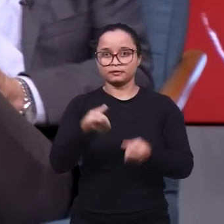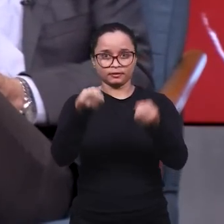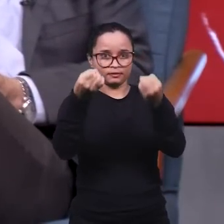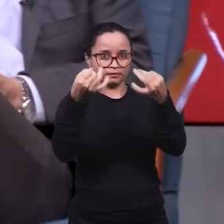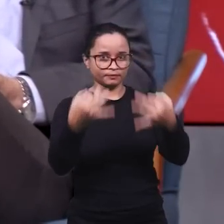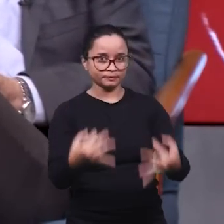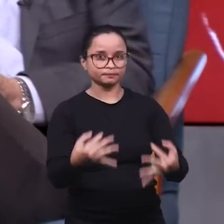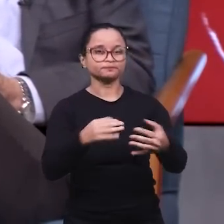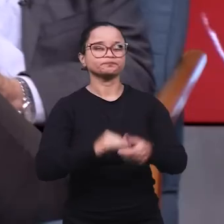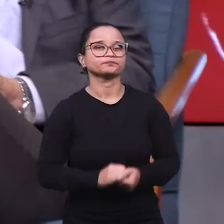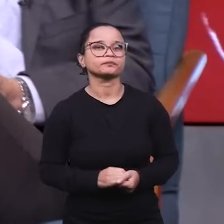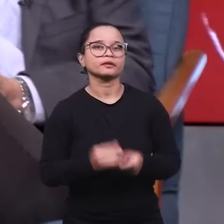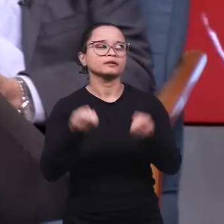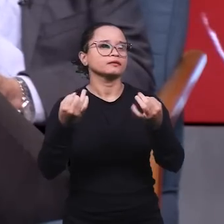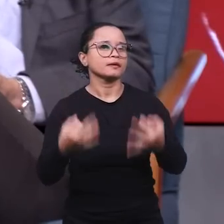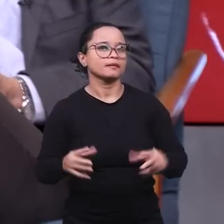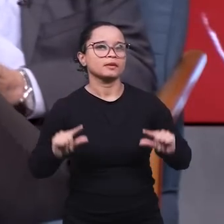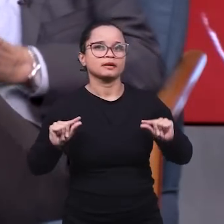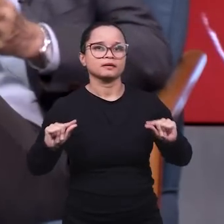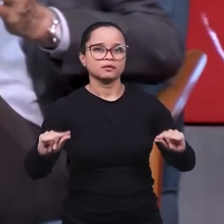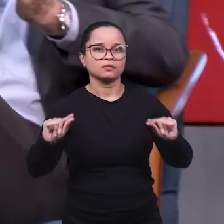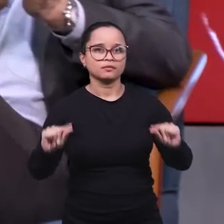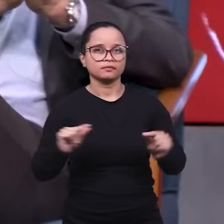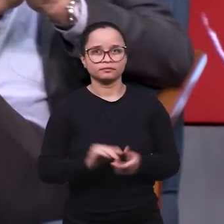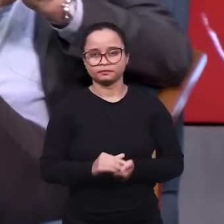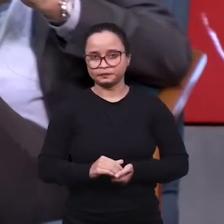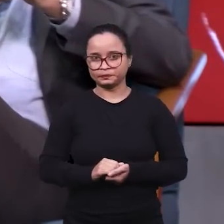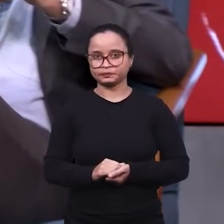Paulo diz o seguinte: